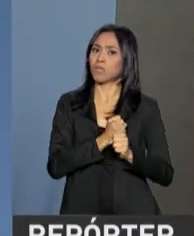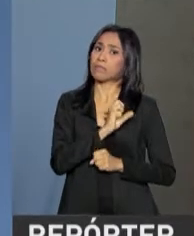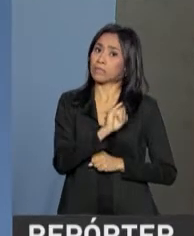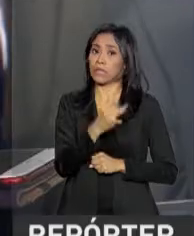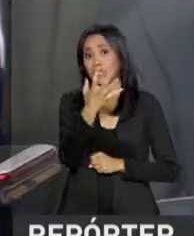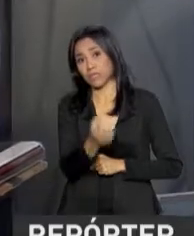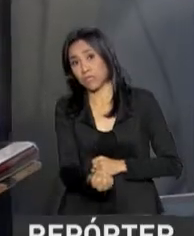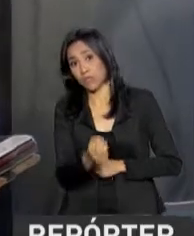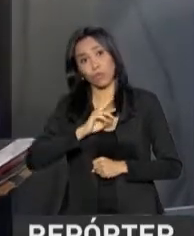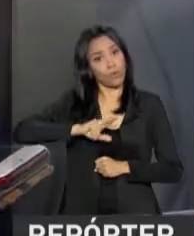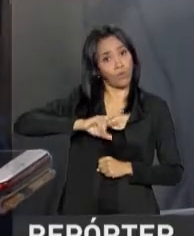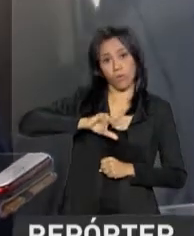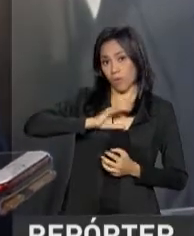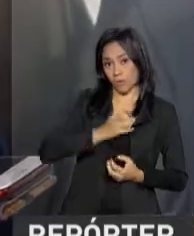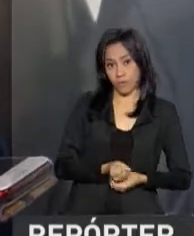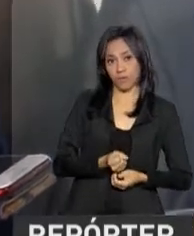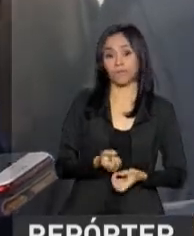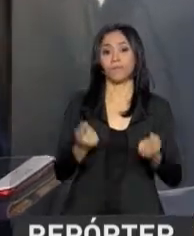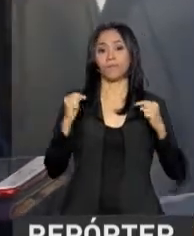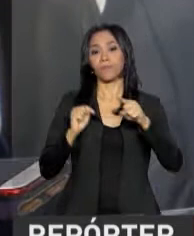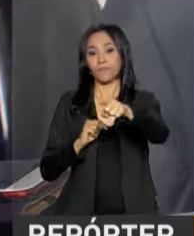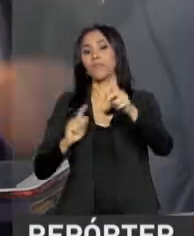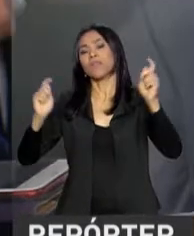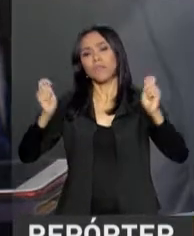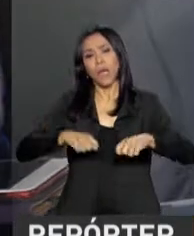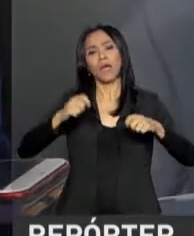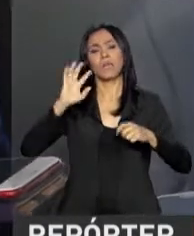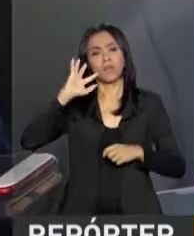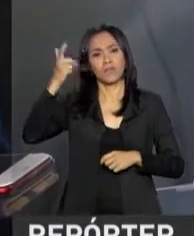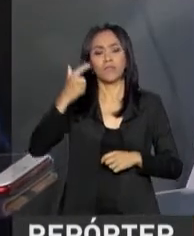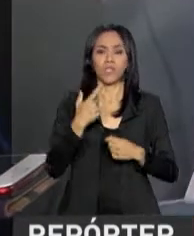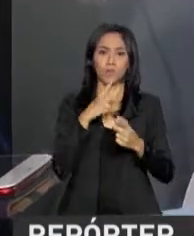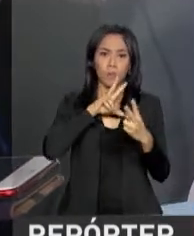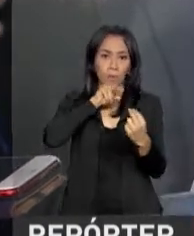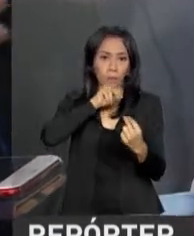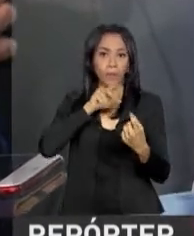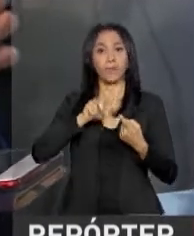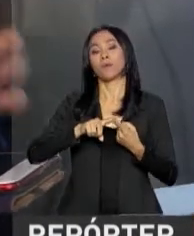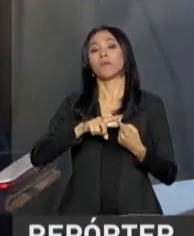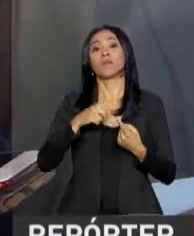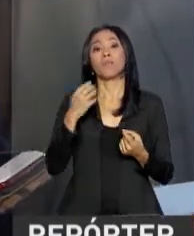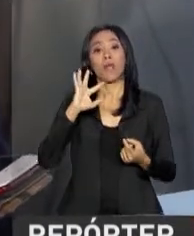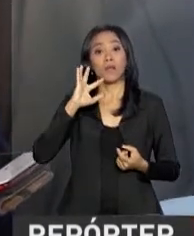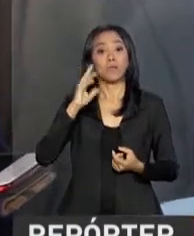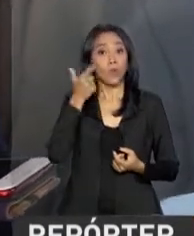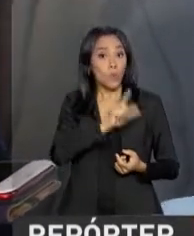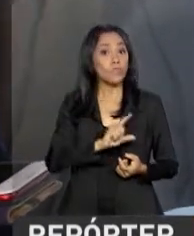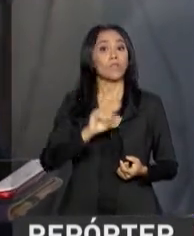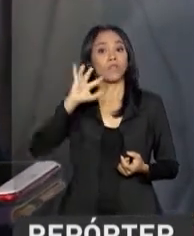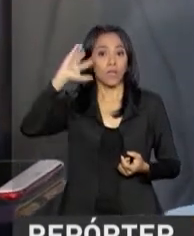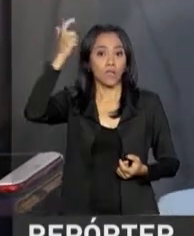o acordo é possível sim através do diálogo através do consenso construir soluções que sejam soluções